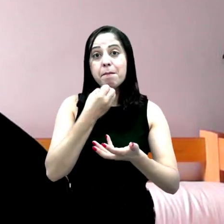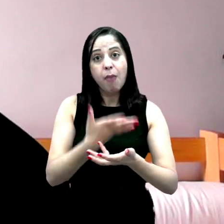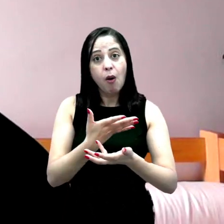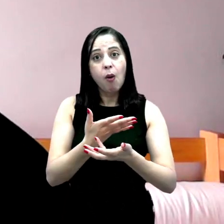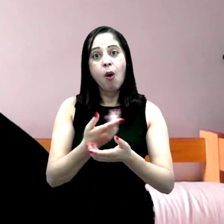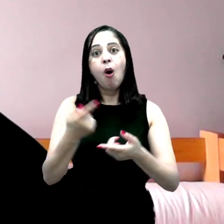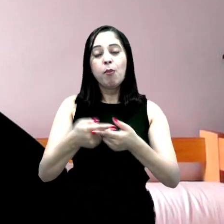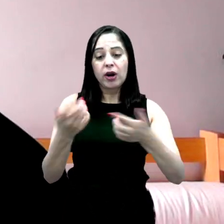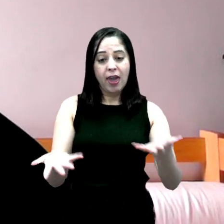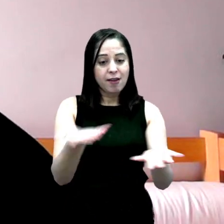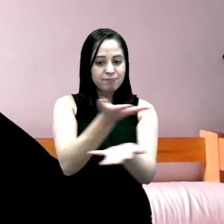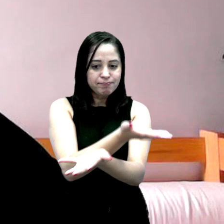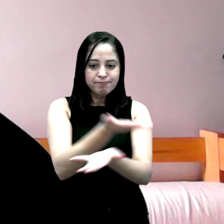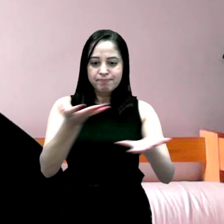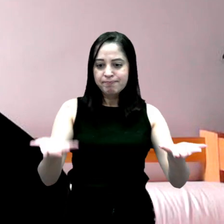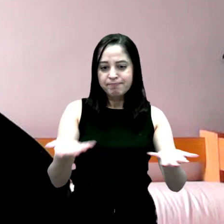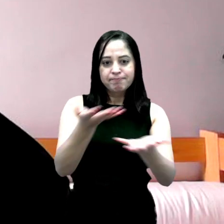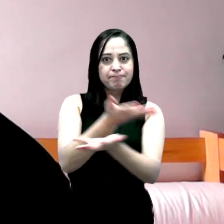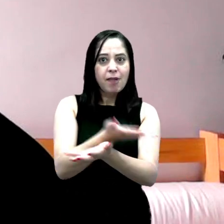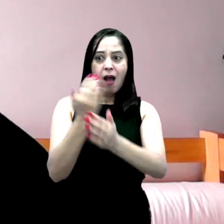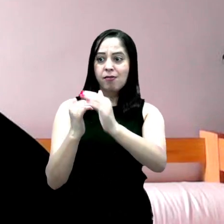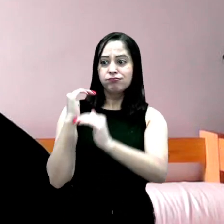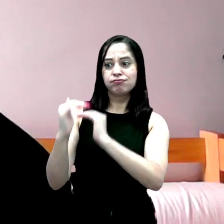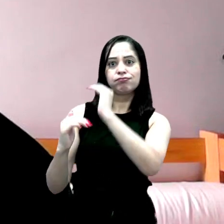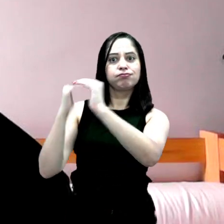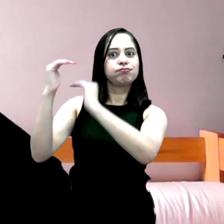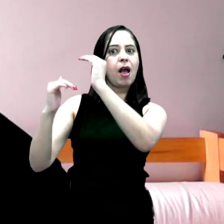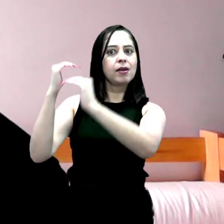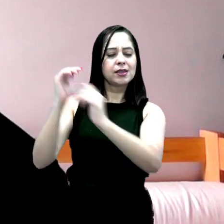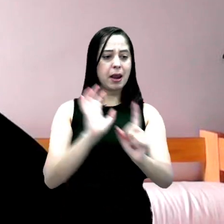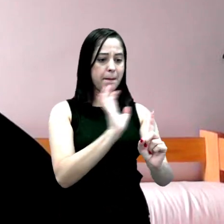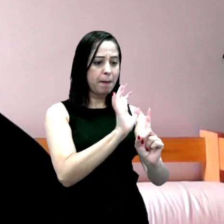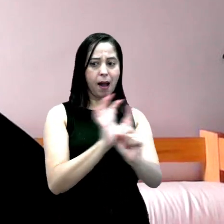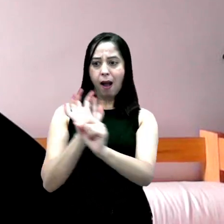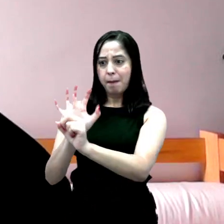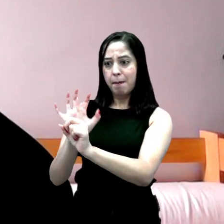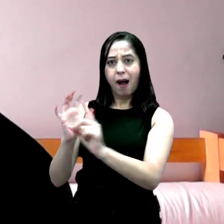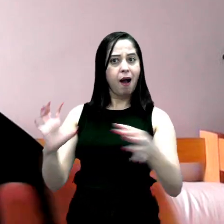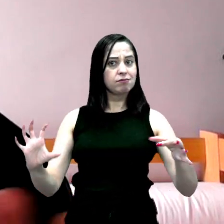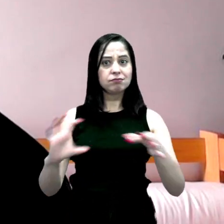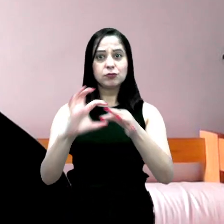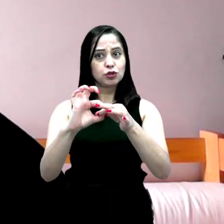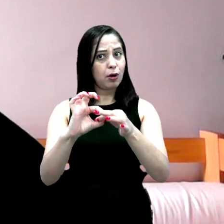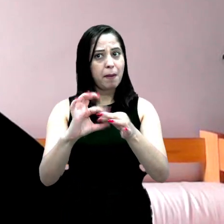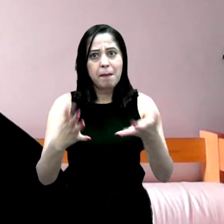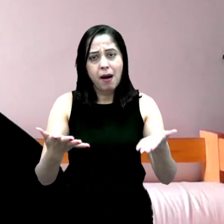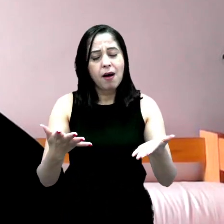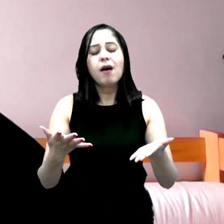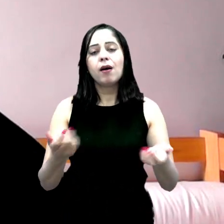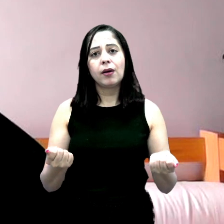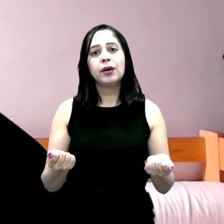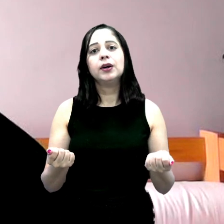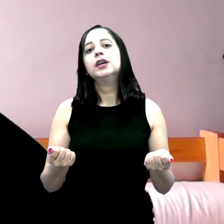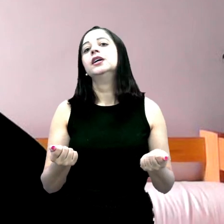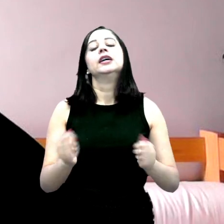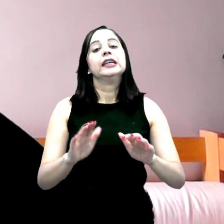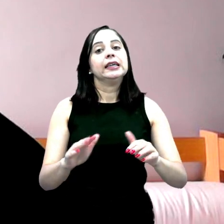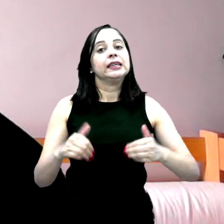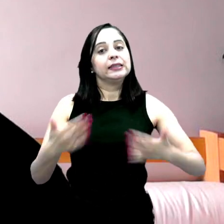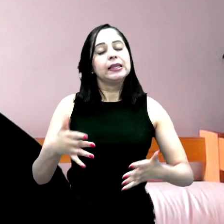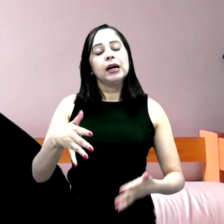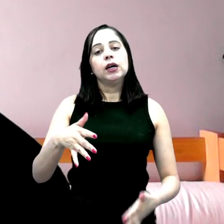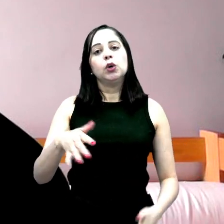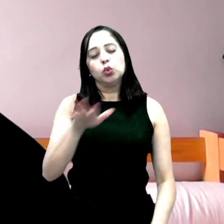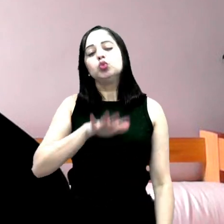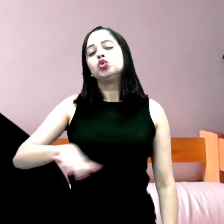partes, eles vão estar se promovendo de alguma forma, né? Eles vão estar sofrendo influências, né? Mesmo que em graus diferentes, né? Então, de